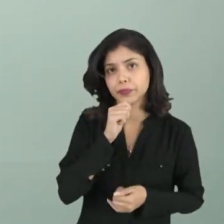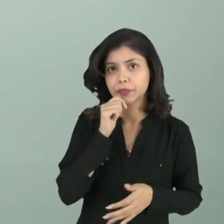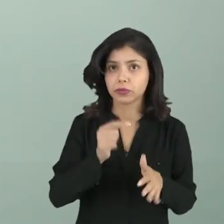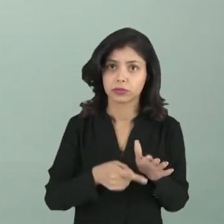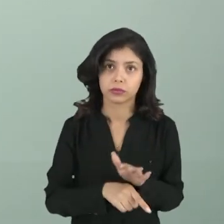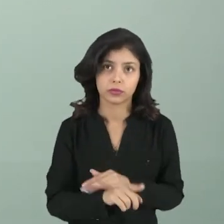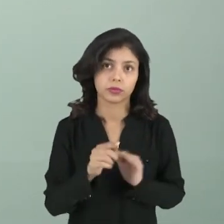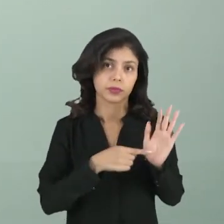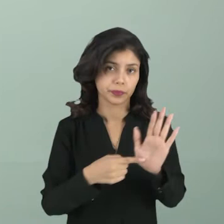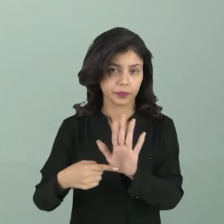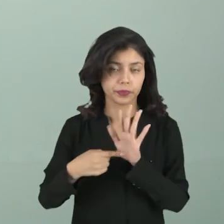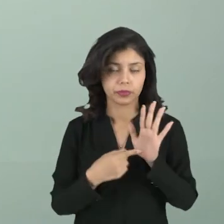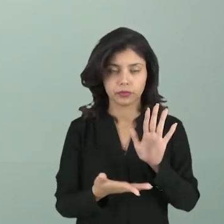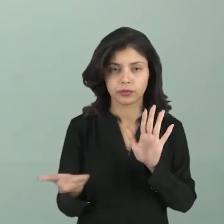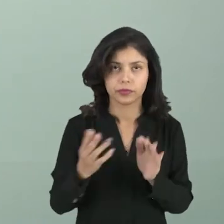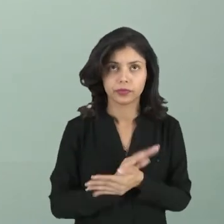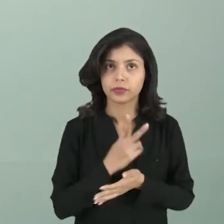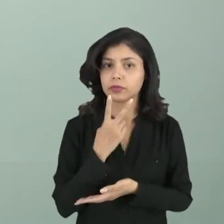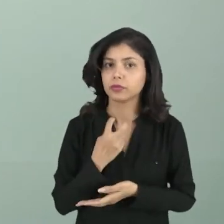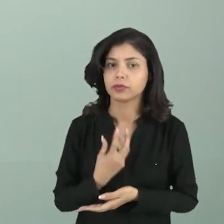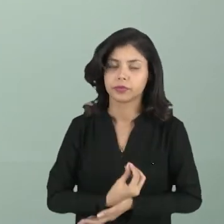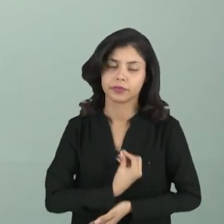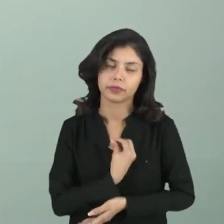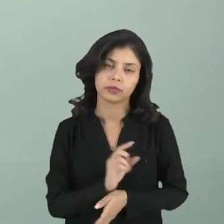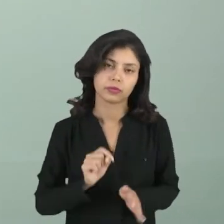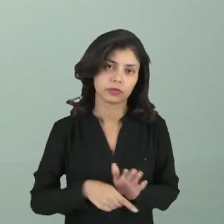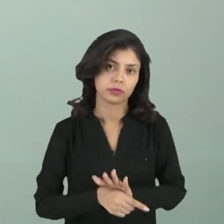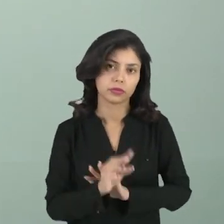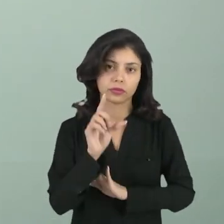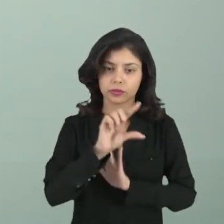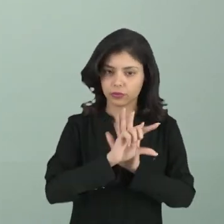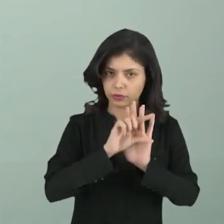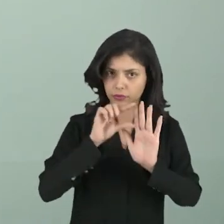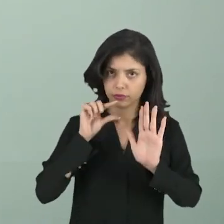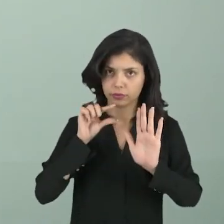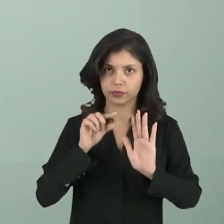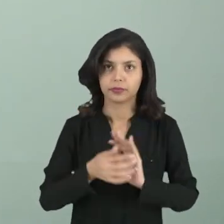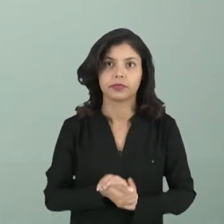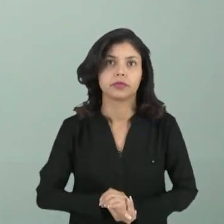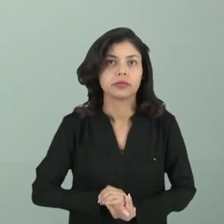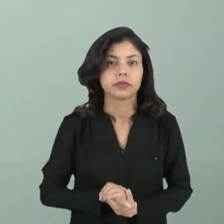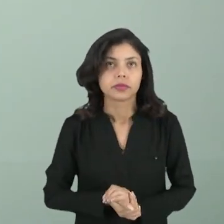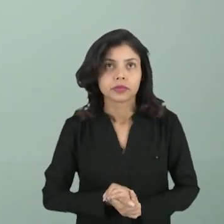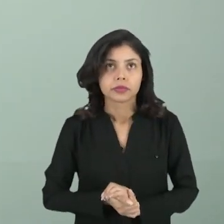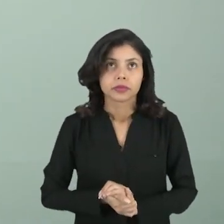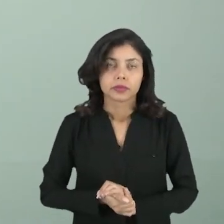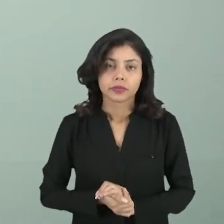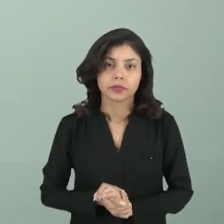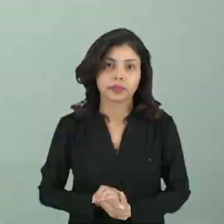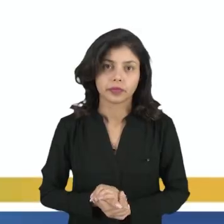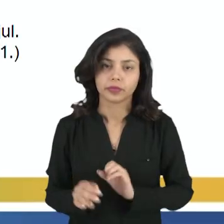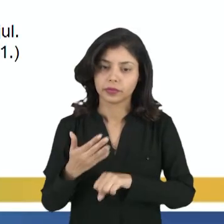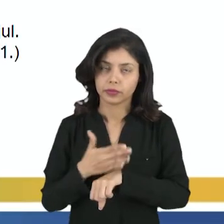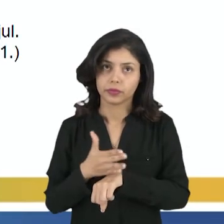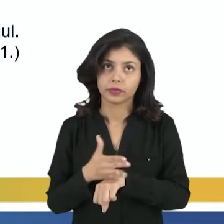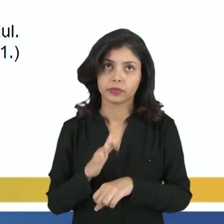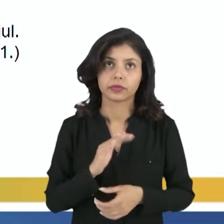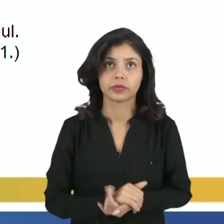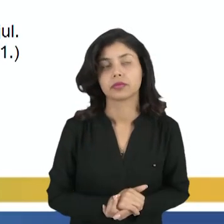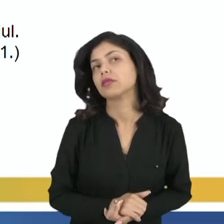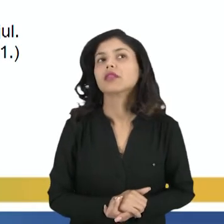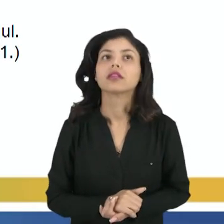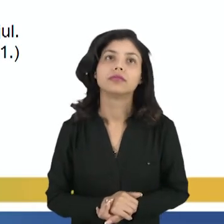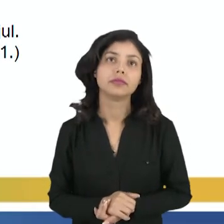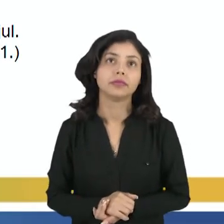dentro que não foram apresentadas, são as vozes presentes dentro desse pequeno fragmento, tá certo? Vamos para o nosso